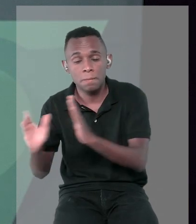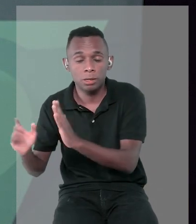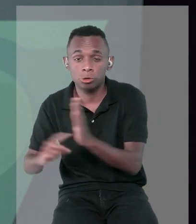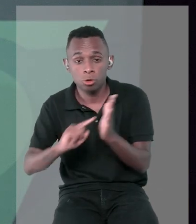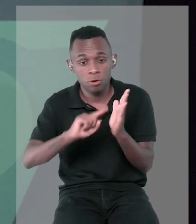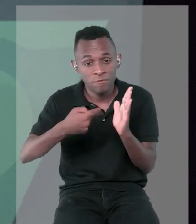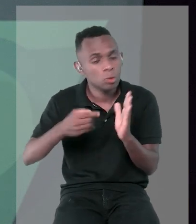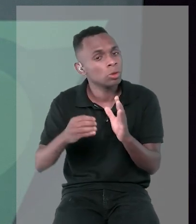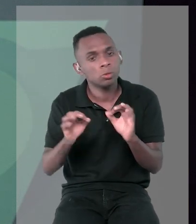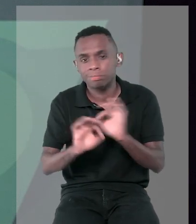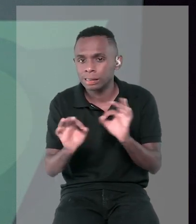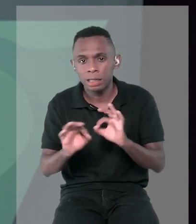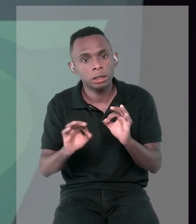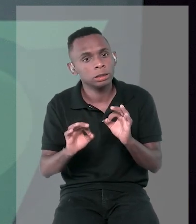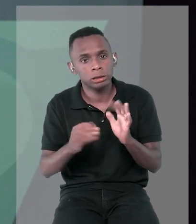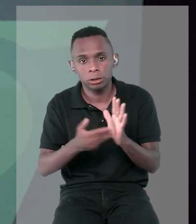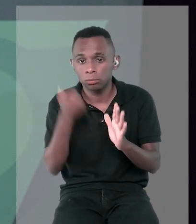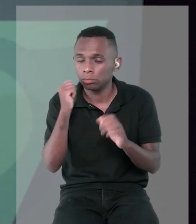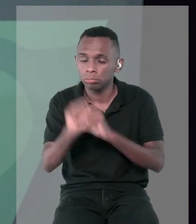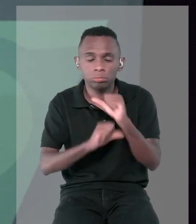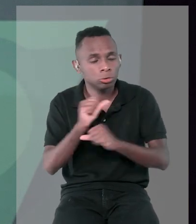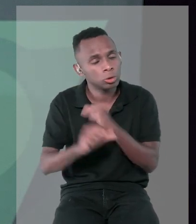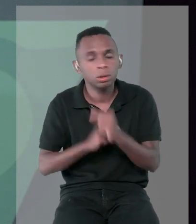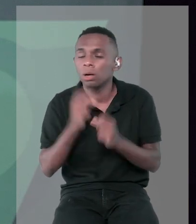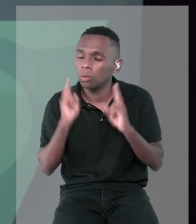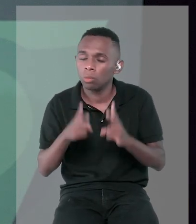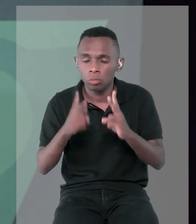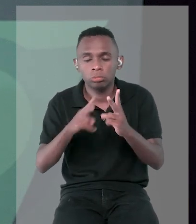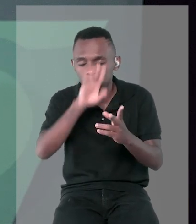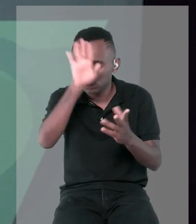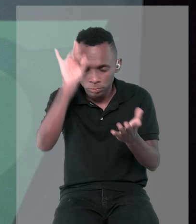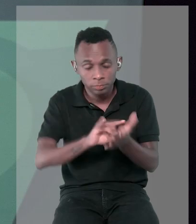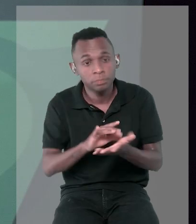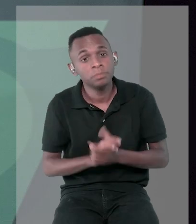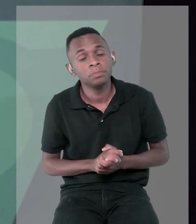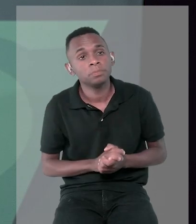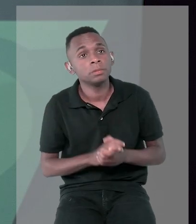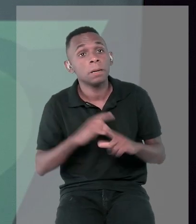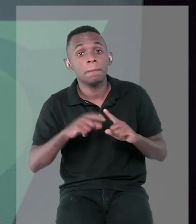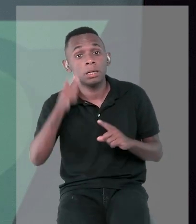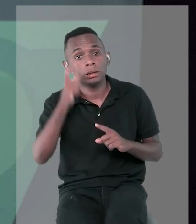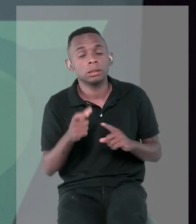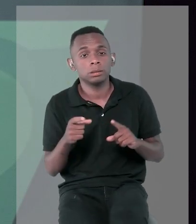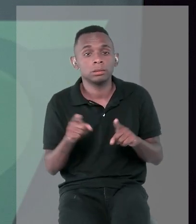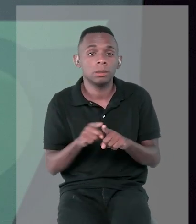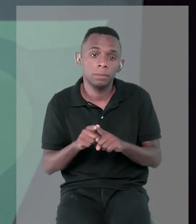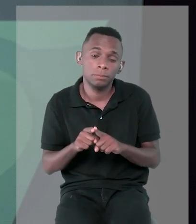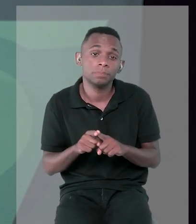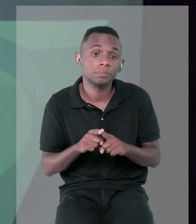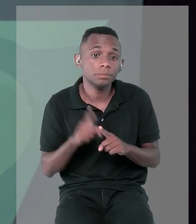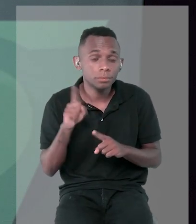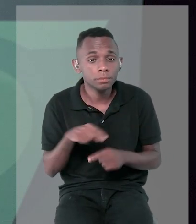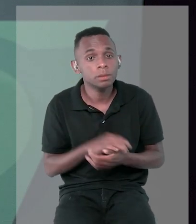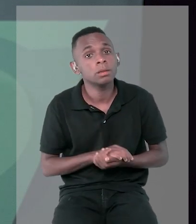uma vírgula. Ele não mudou uma vírgula nem uma palavra. Agora, o que é interessante no filme?